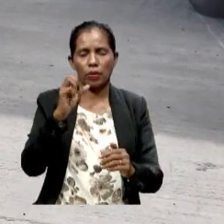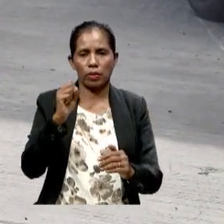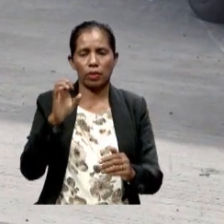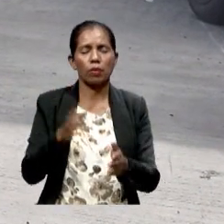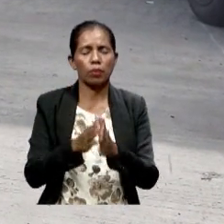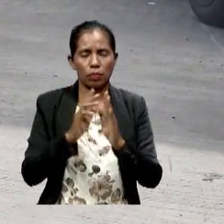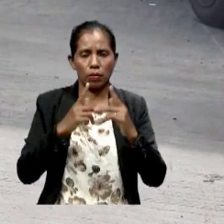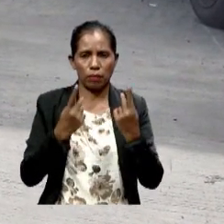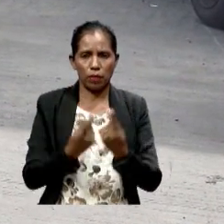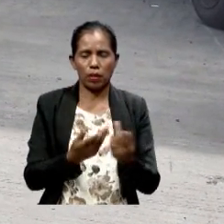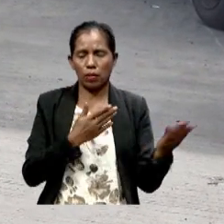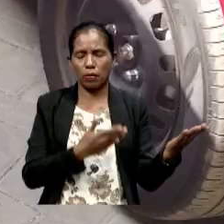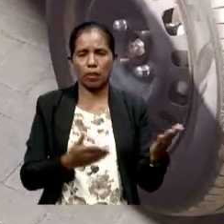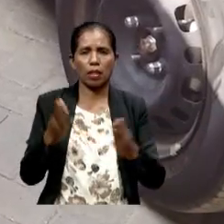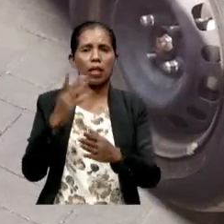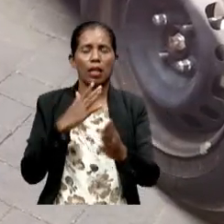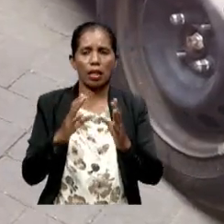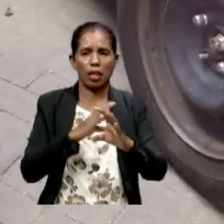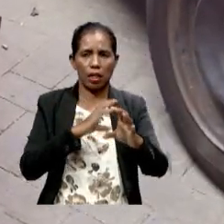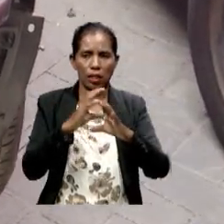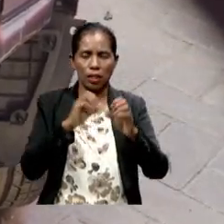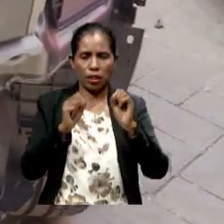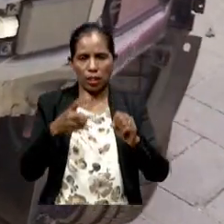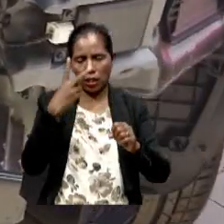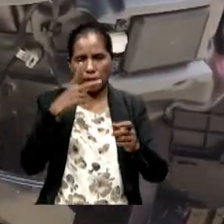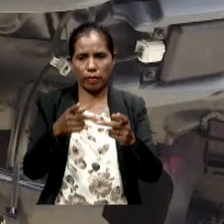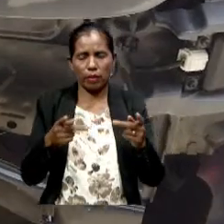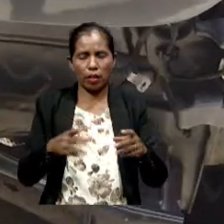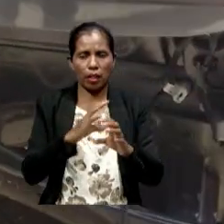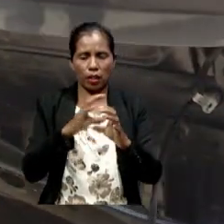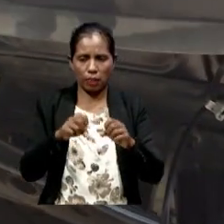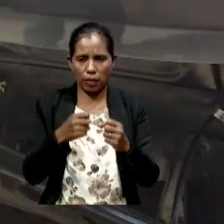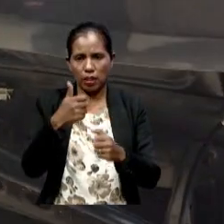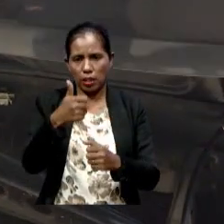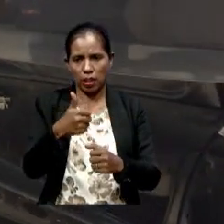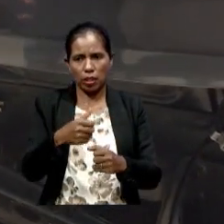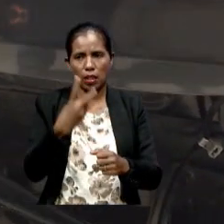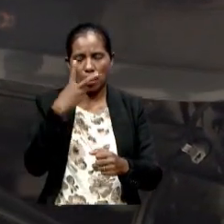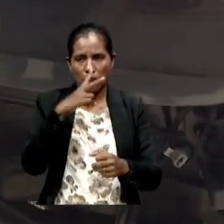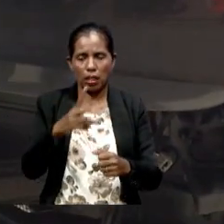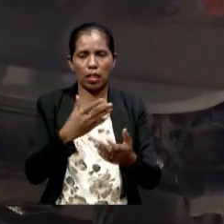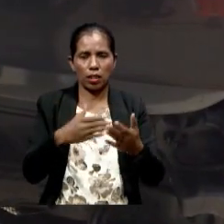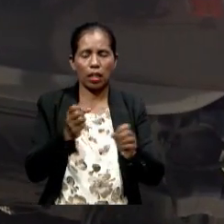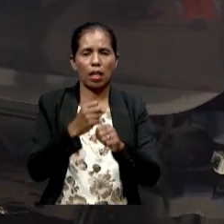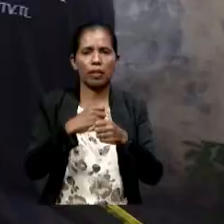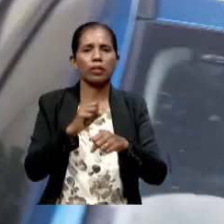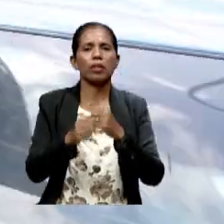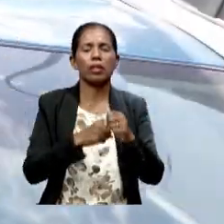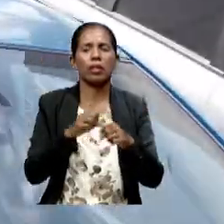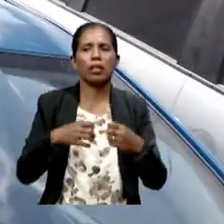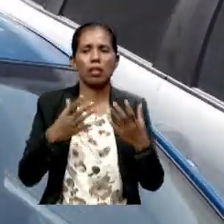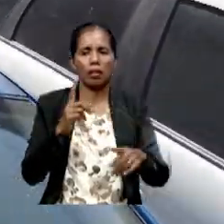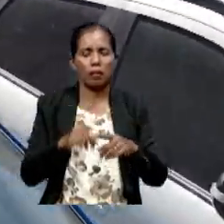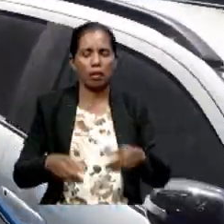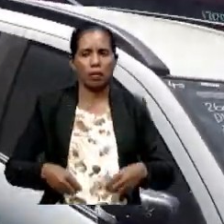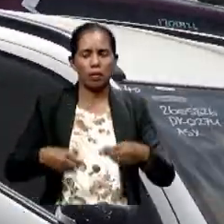sira banhira tu hata matang kereta karik ting ke hare kondisong ne bediak no mos hare kereta ne produsong sira hodi la bele foris ku ba emsir